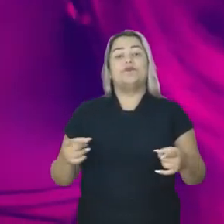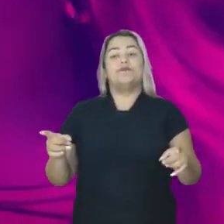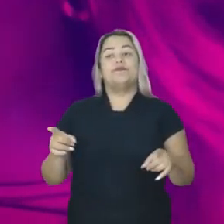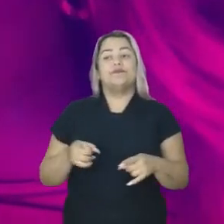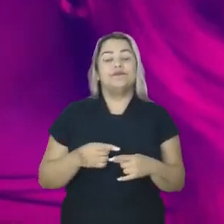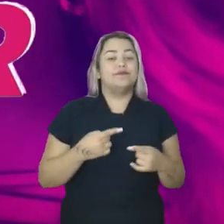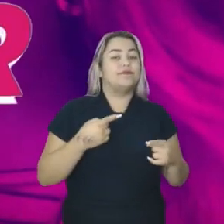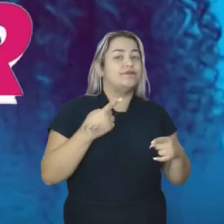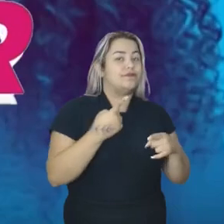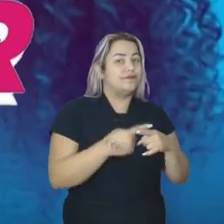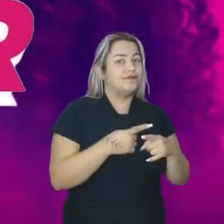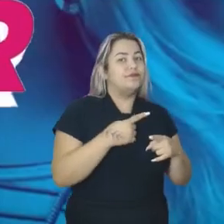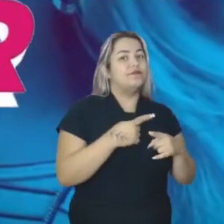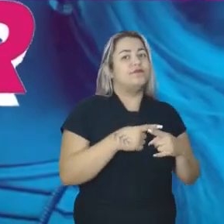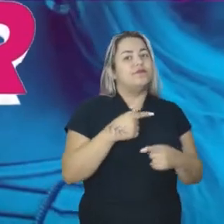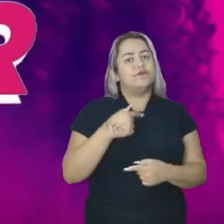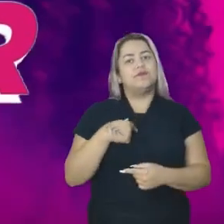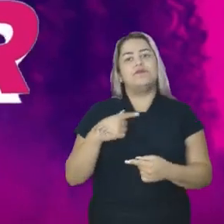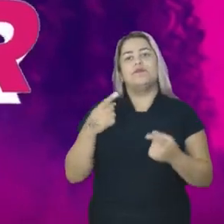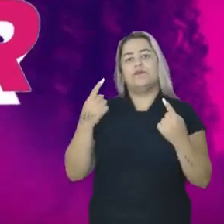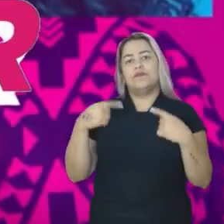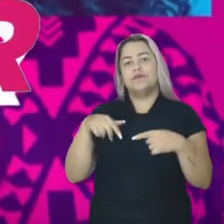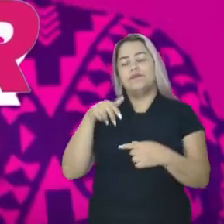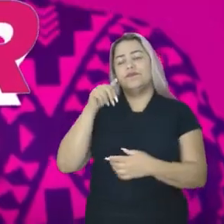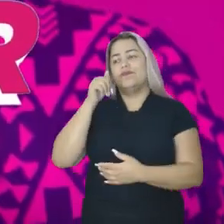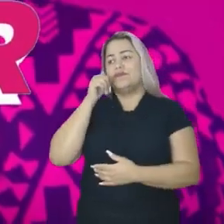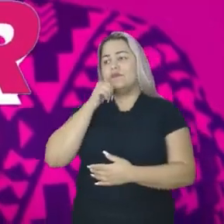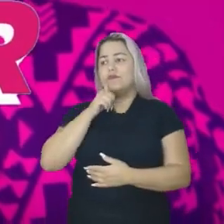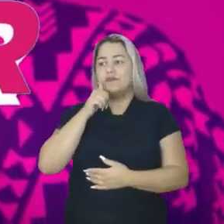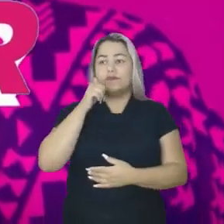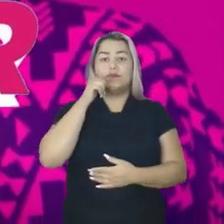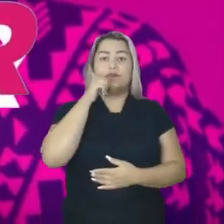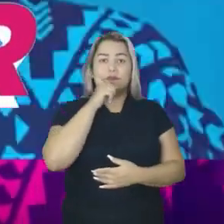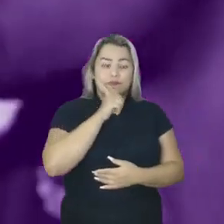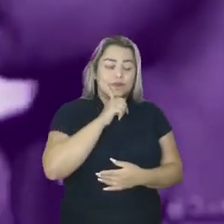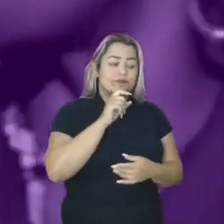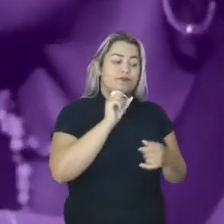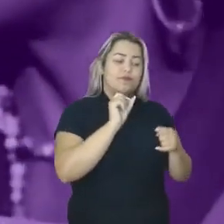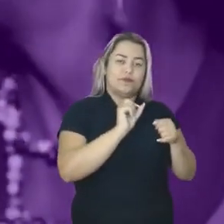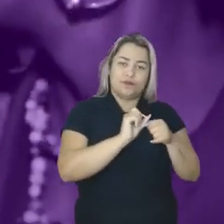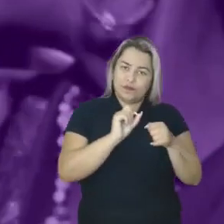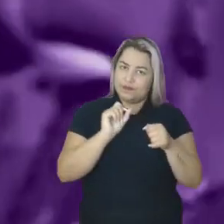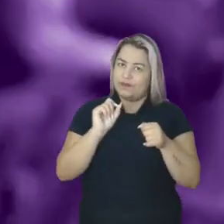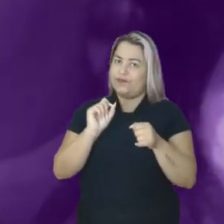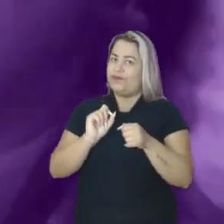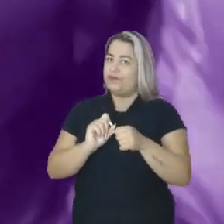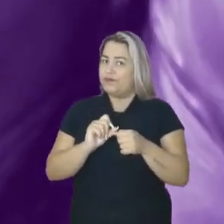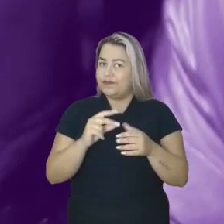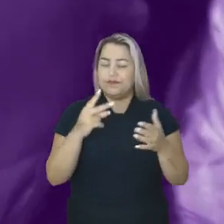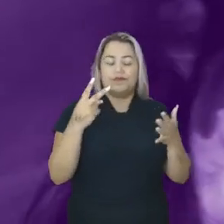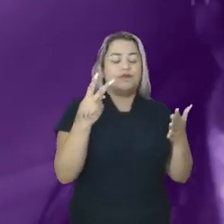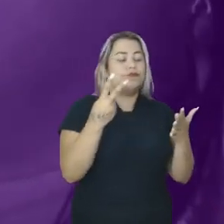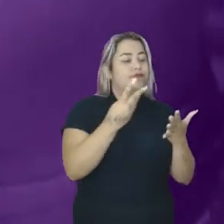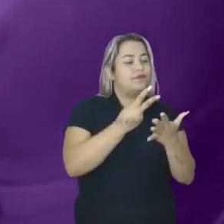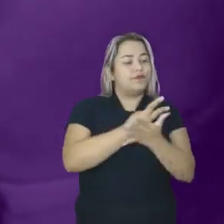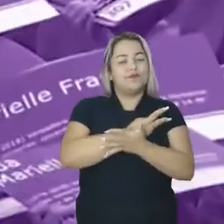Porque eu sou mulher pra fazer